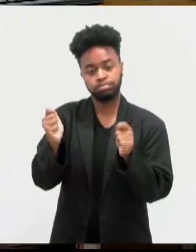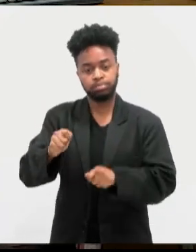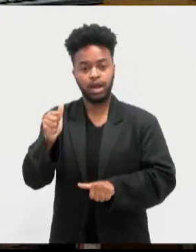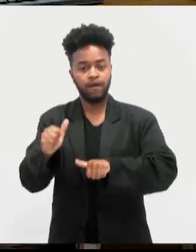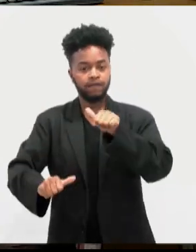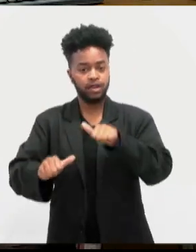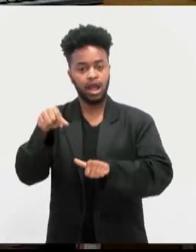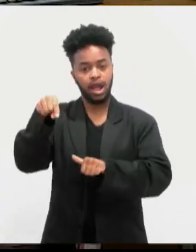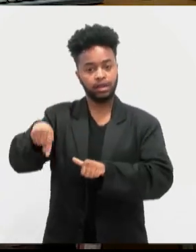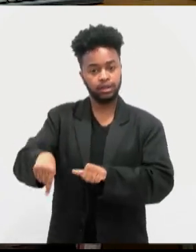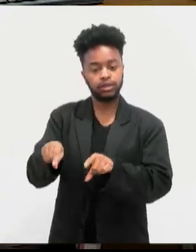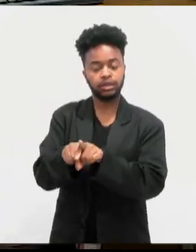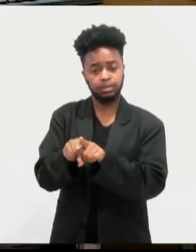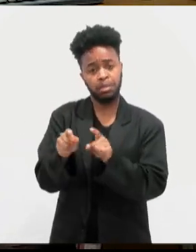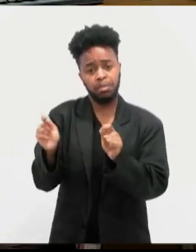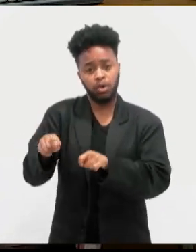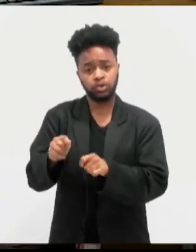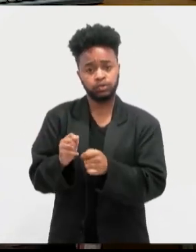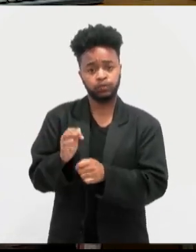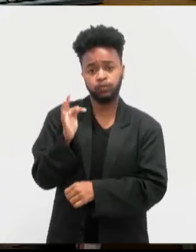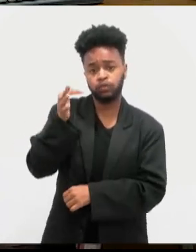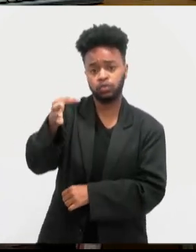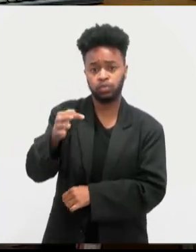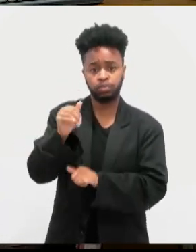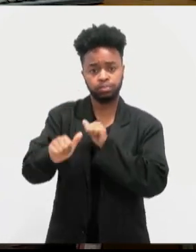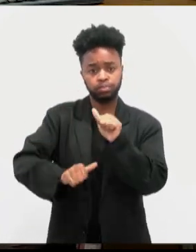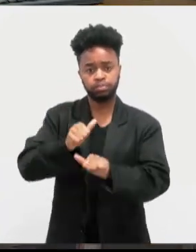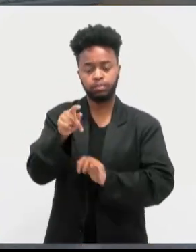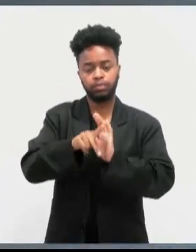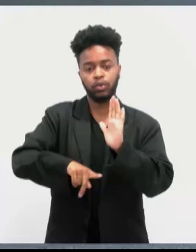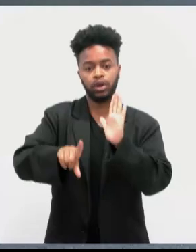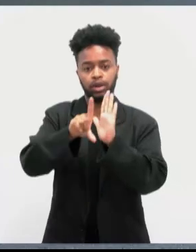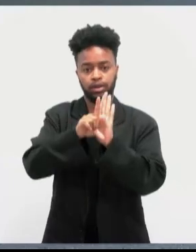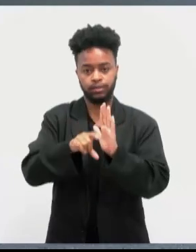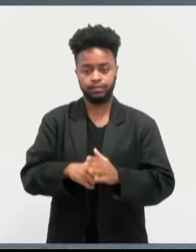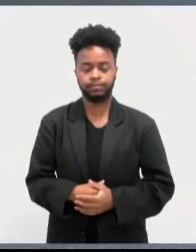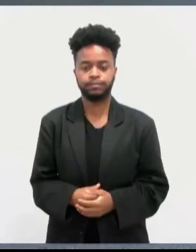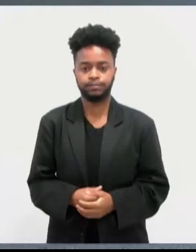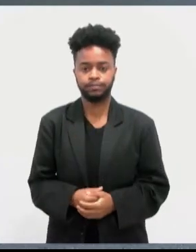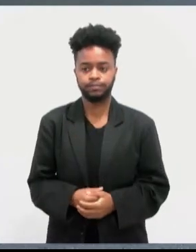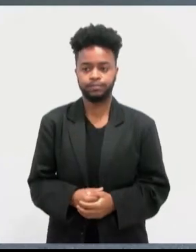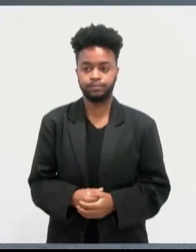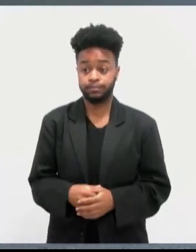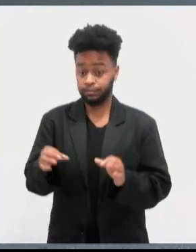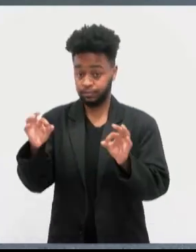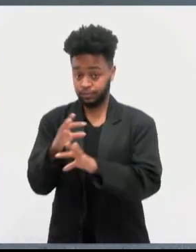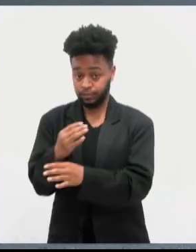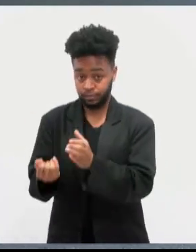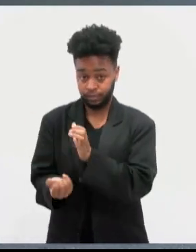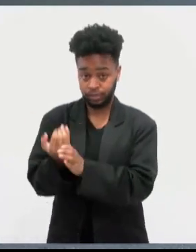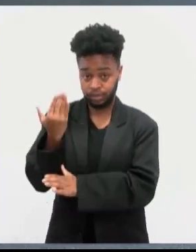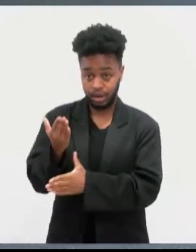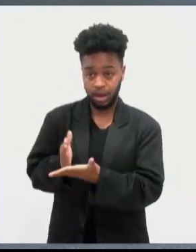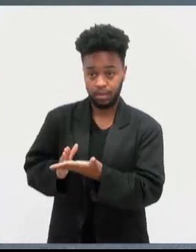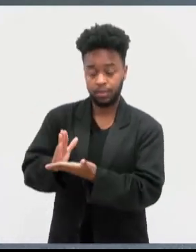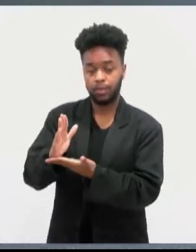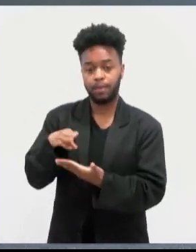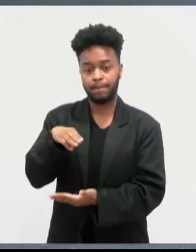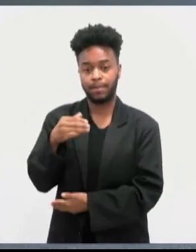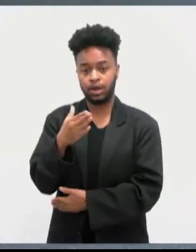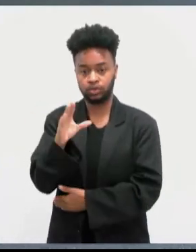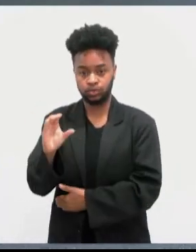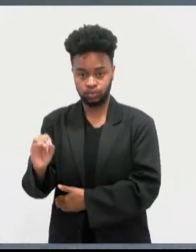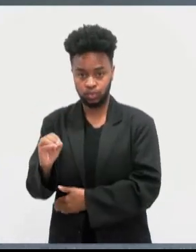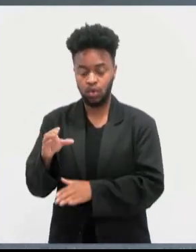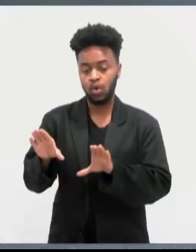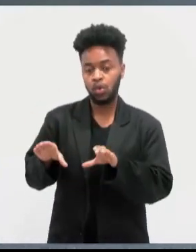Casa e até transformada em projeto de lei. Com sua criação aprovada em sessão plenária em março, a